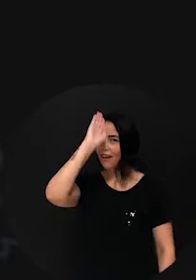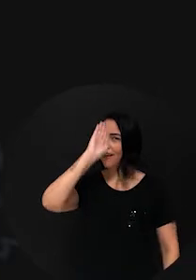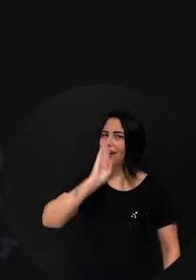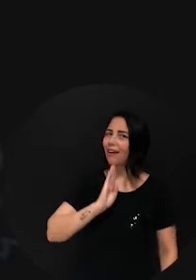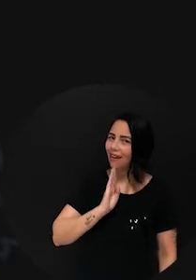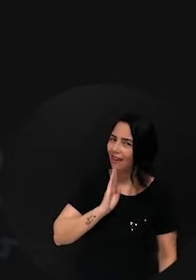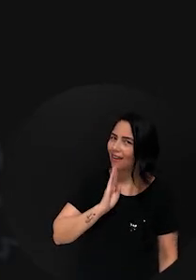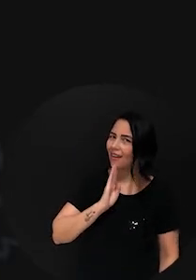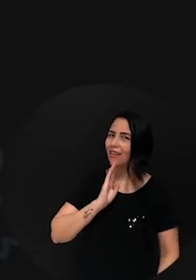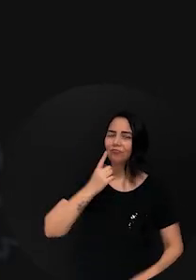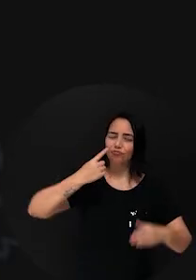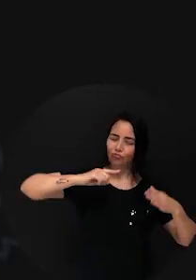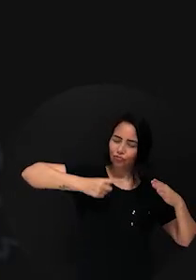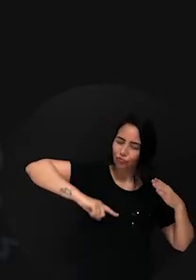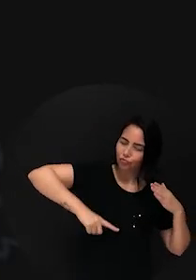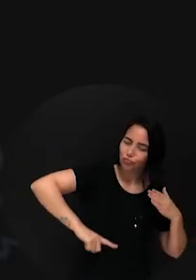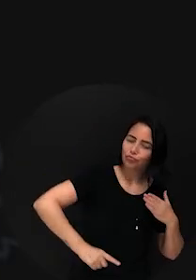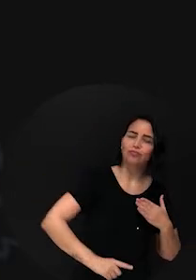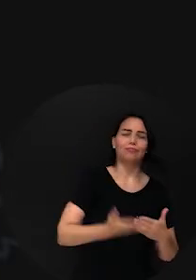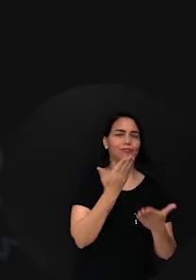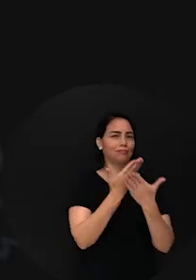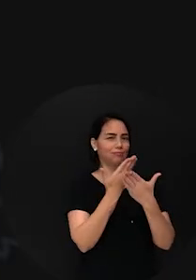forma bem aprofundada.